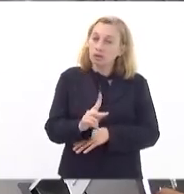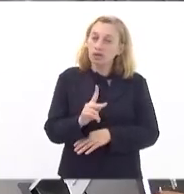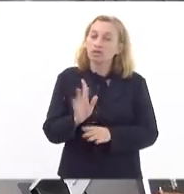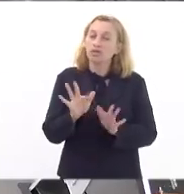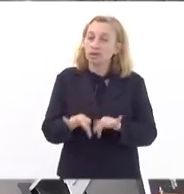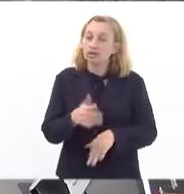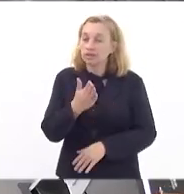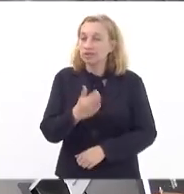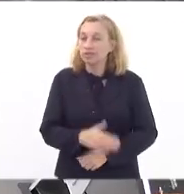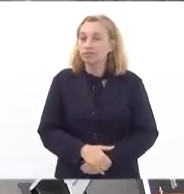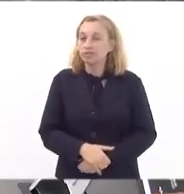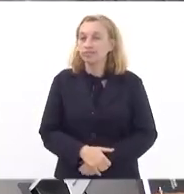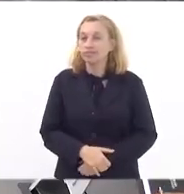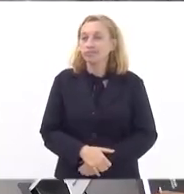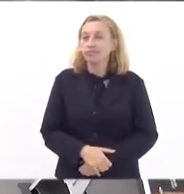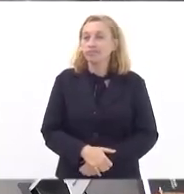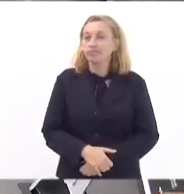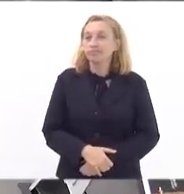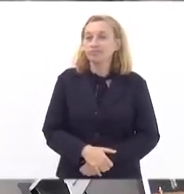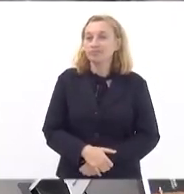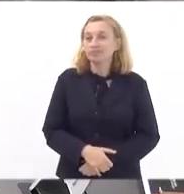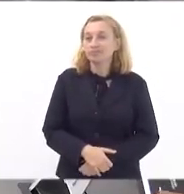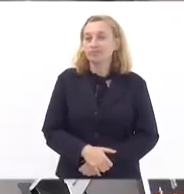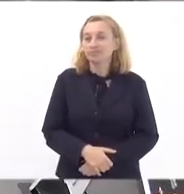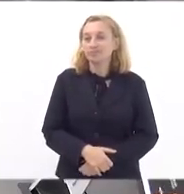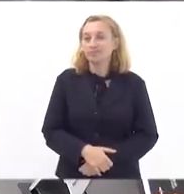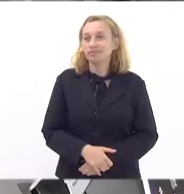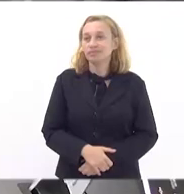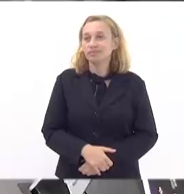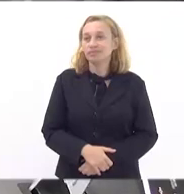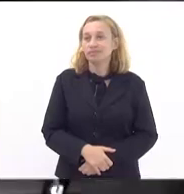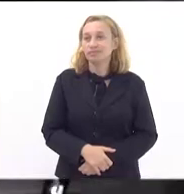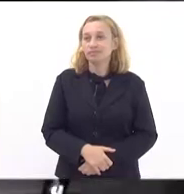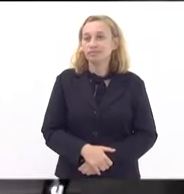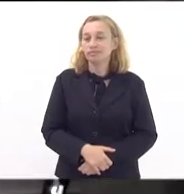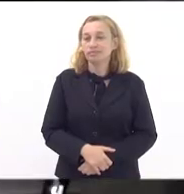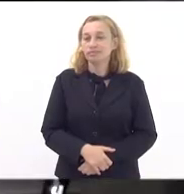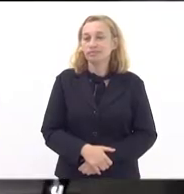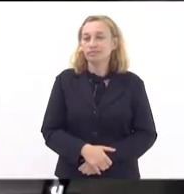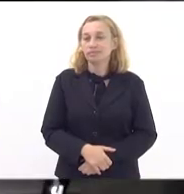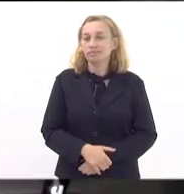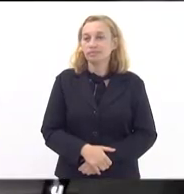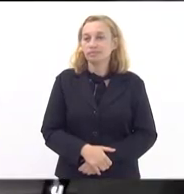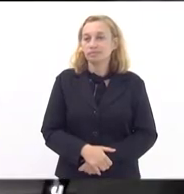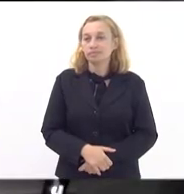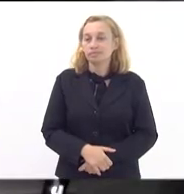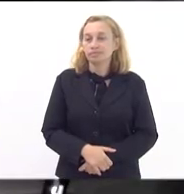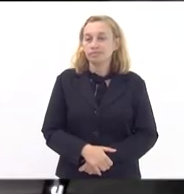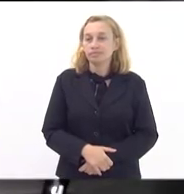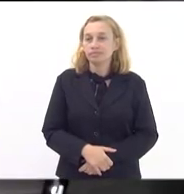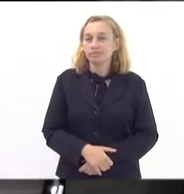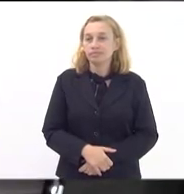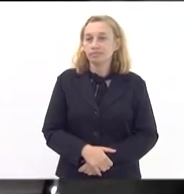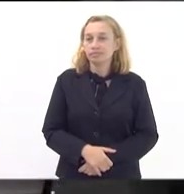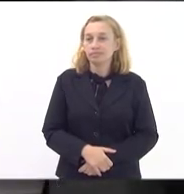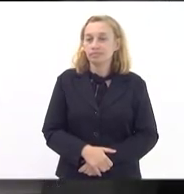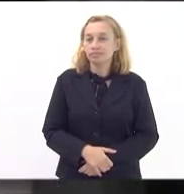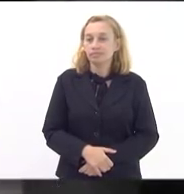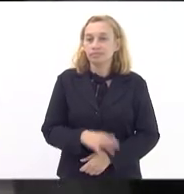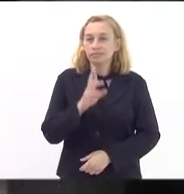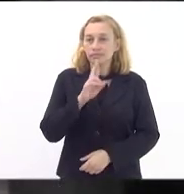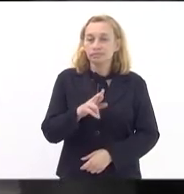por gentileza então estamos trabalhando nessas frentes é recebi resposta ao que não selecionado